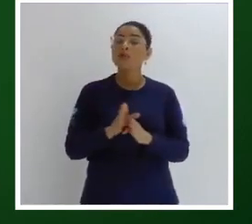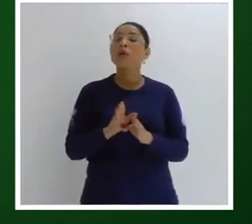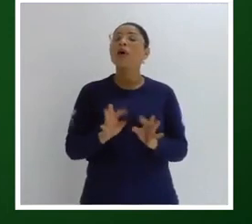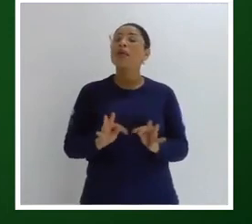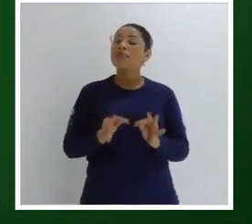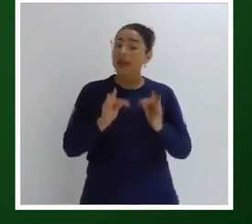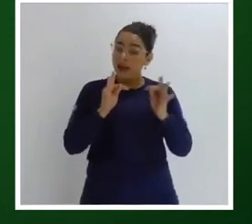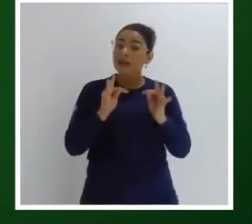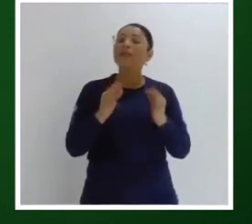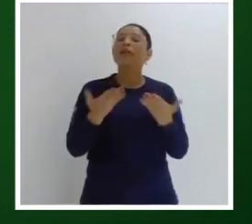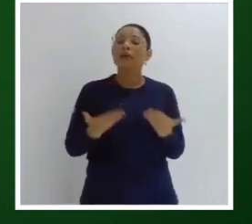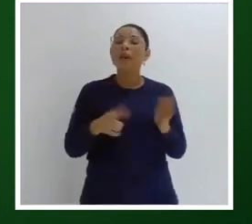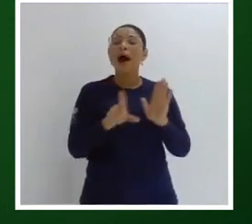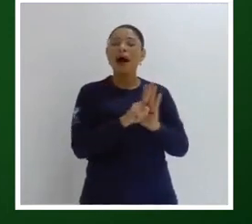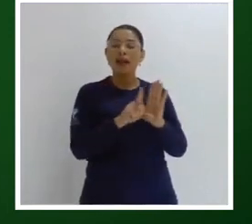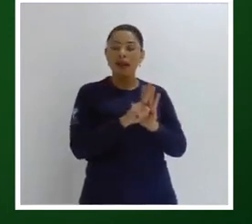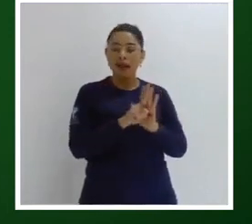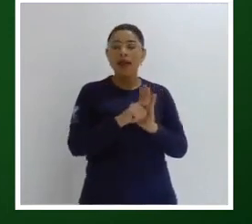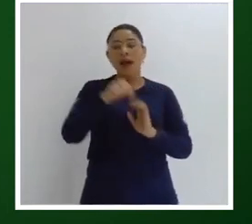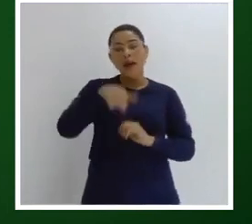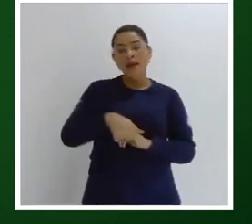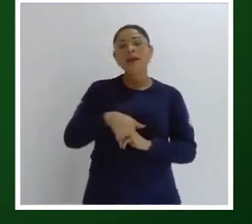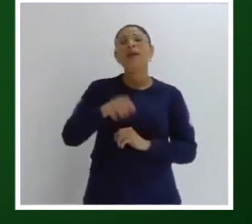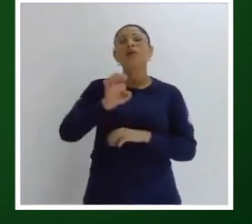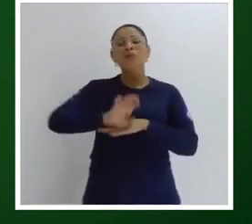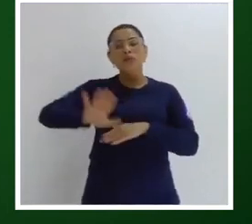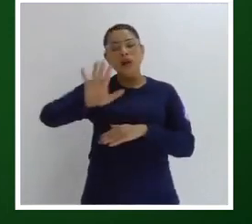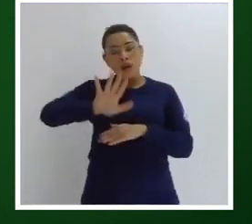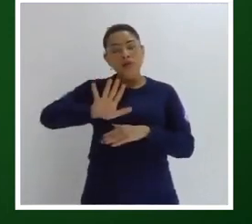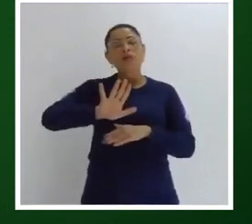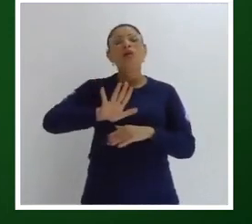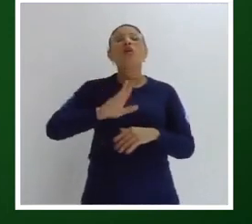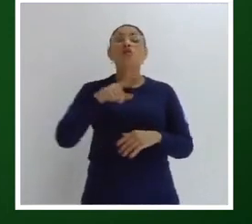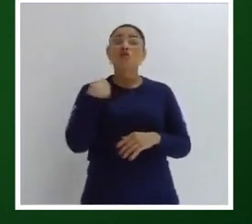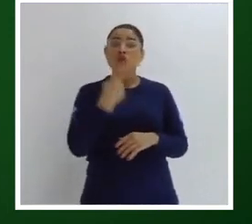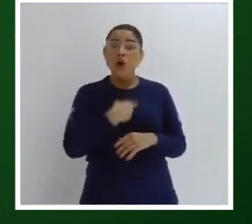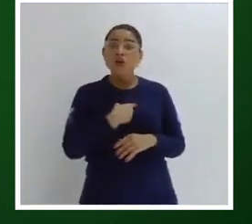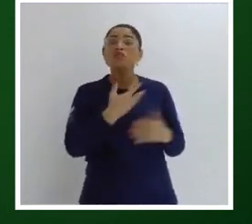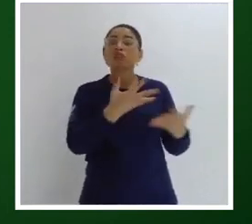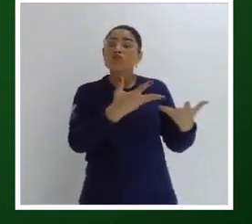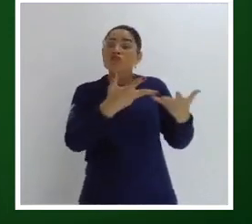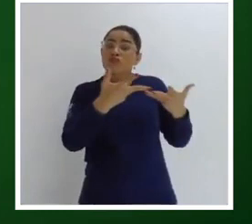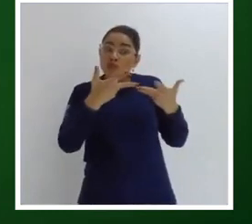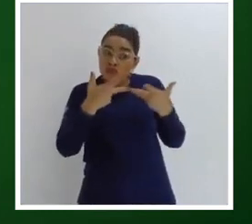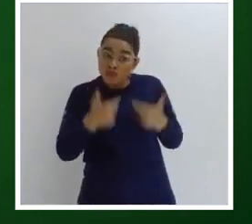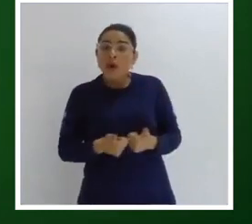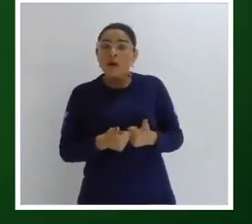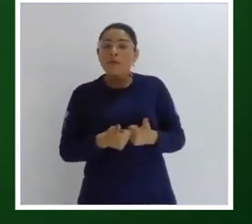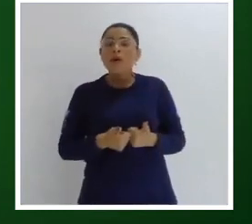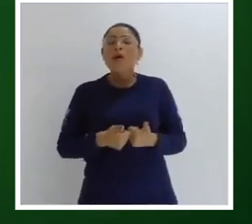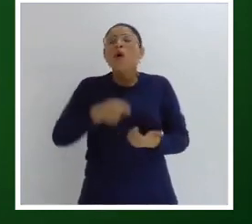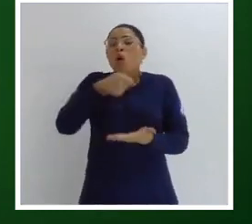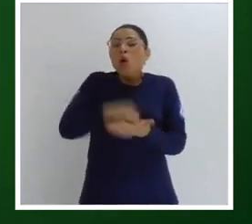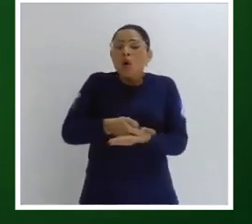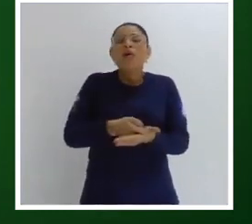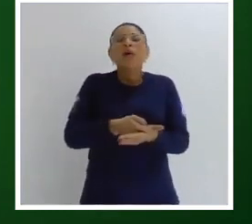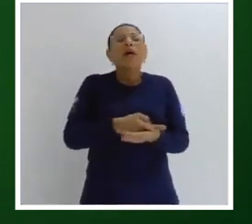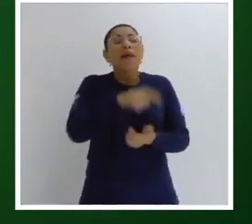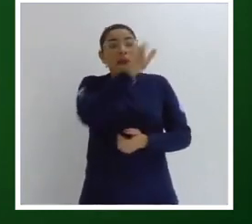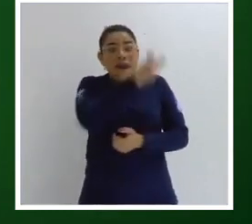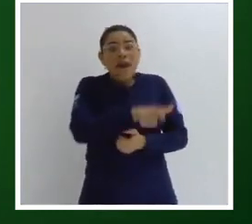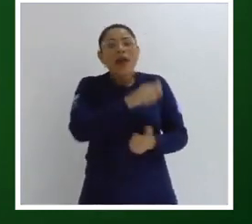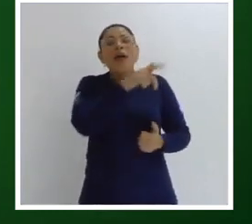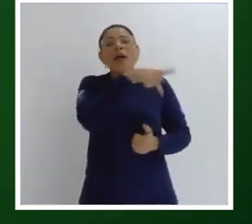permite nas escolas estaduais que a gente convoque o profissional e coloque um substituto então ele está em trabalho